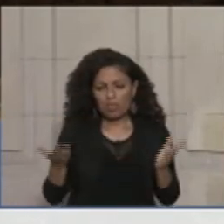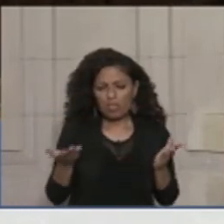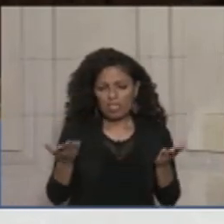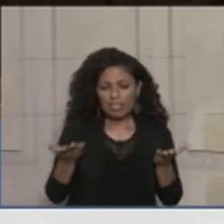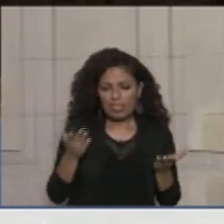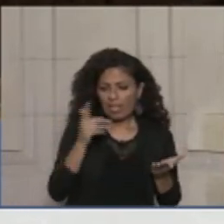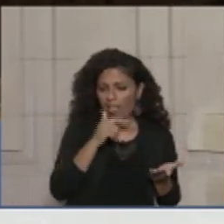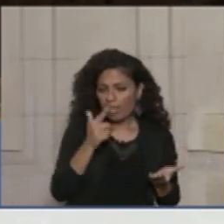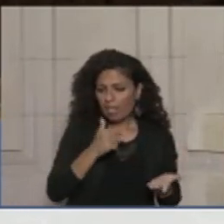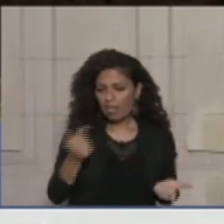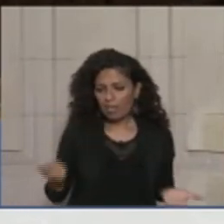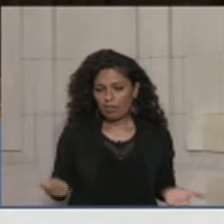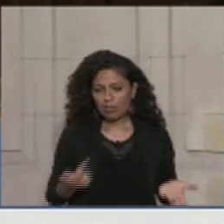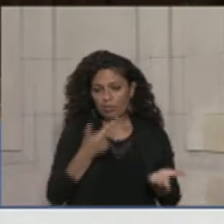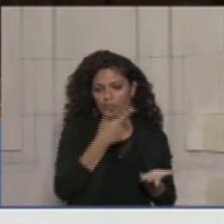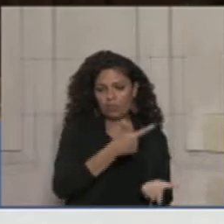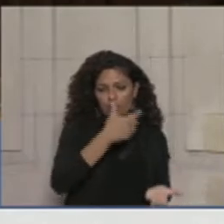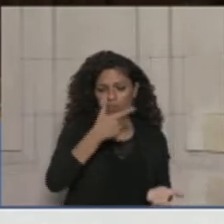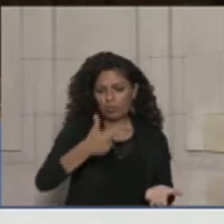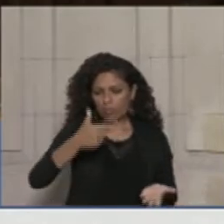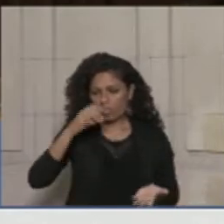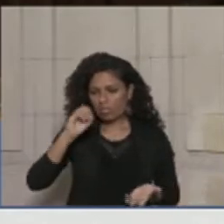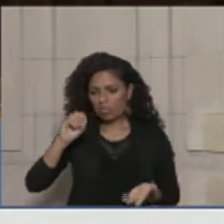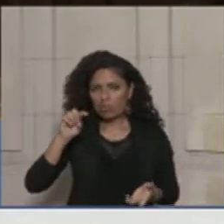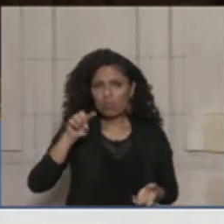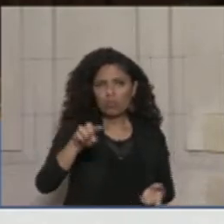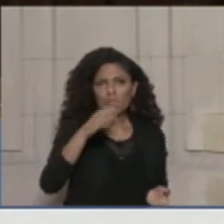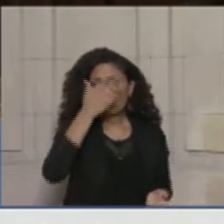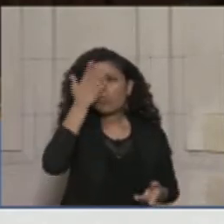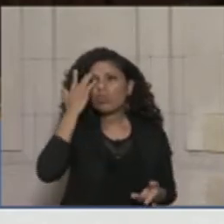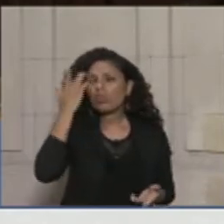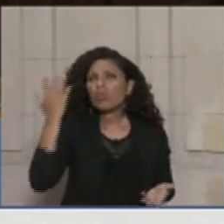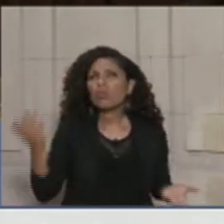de 220 mil pessoas.